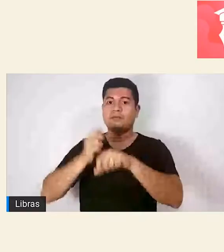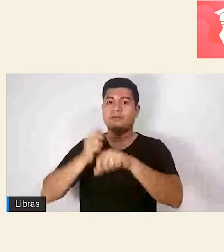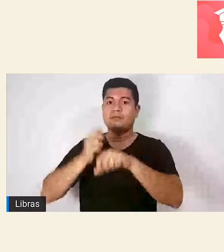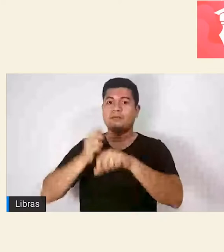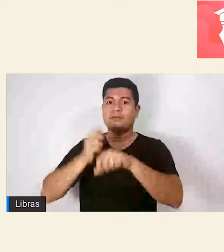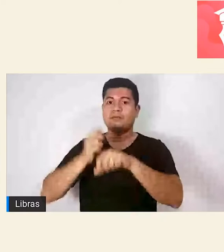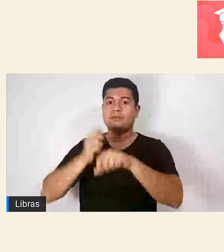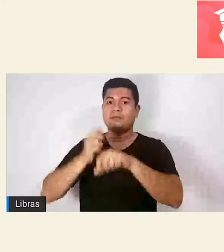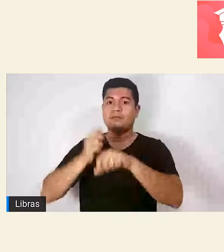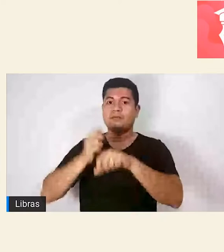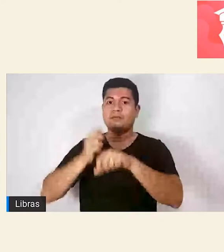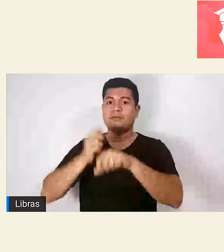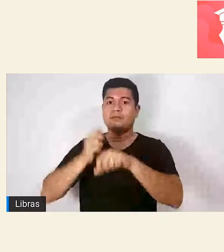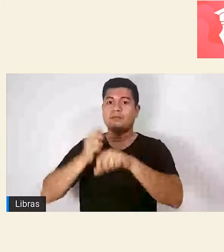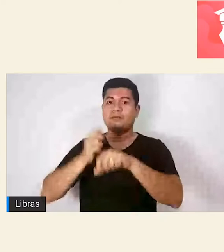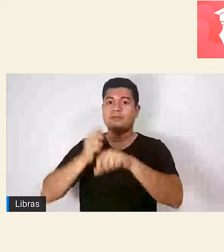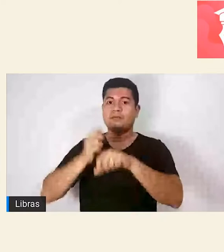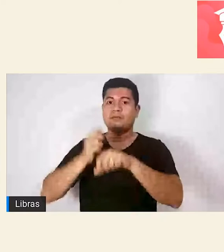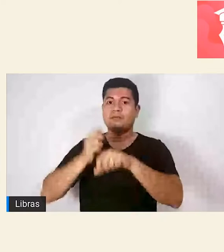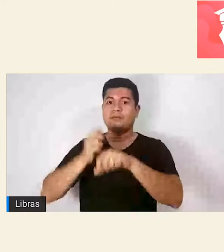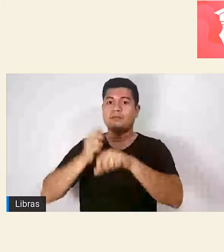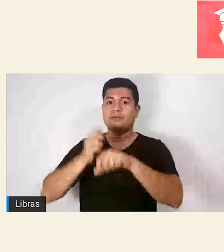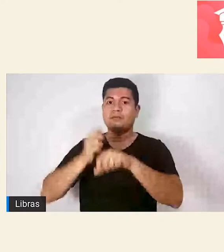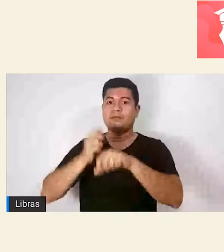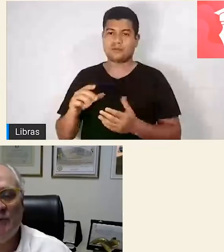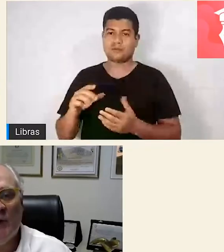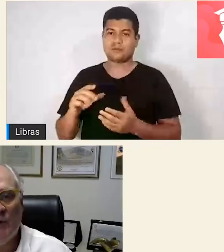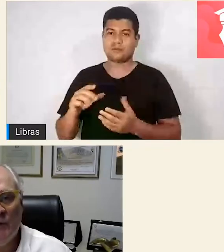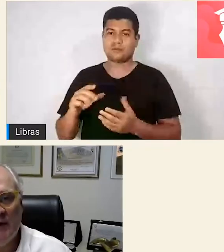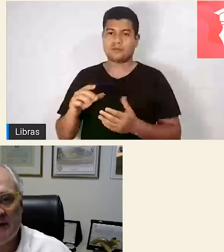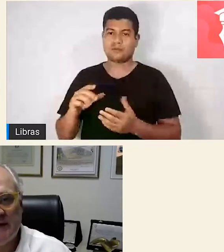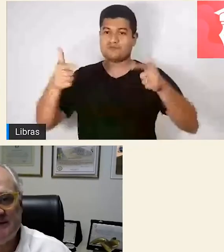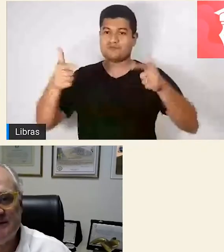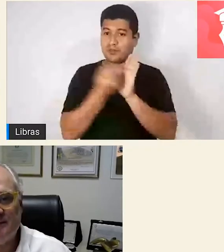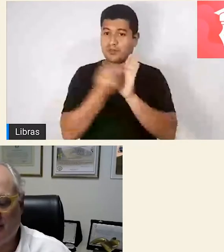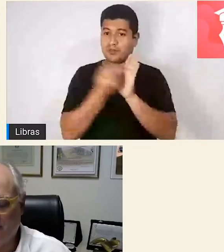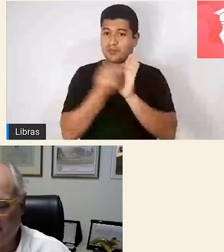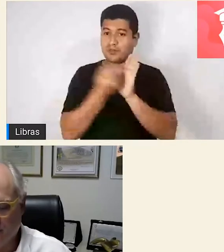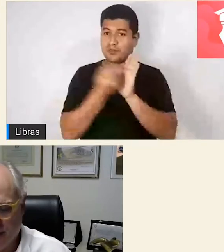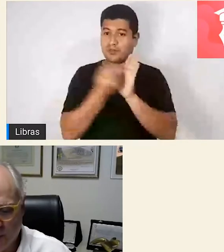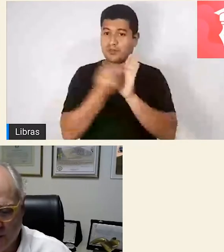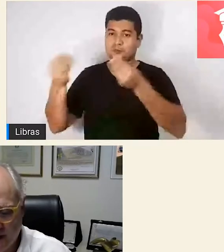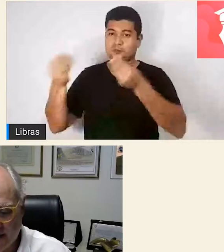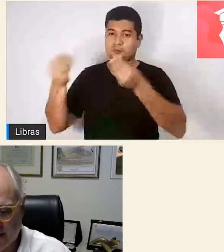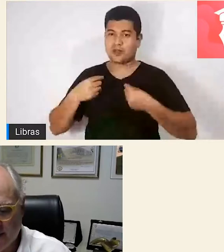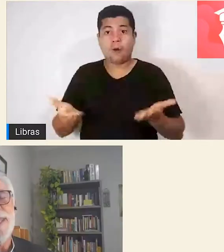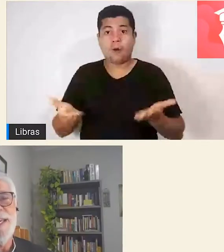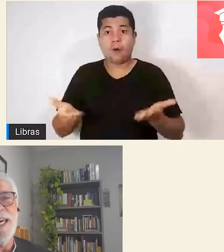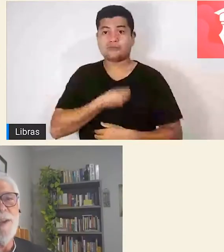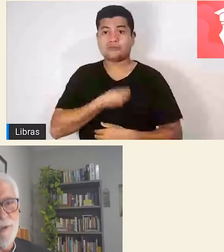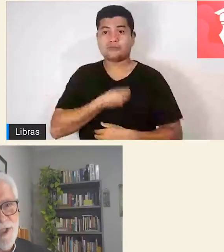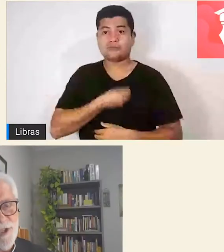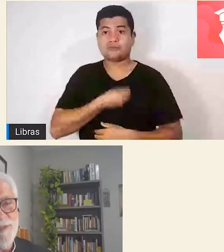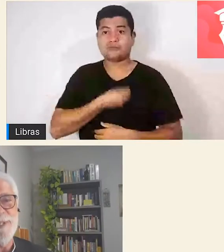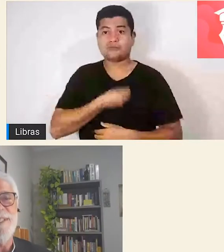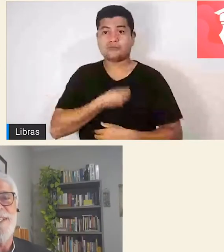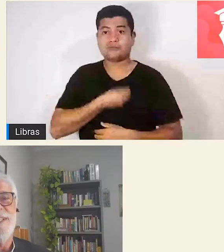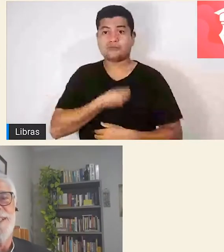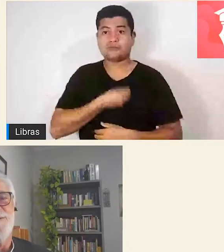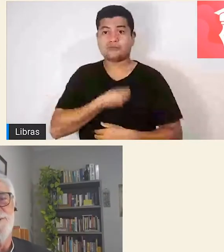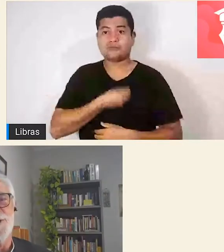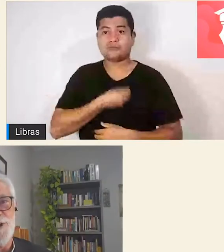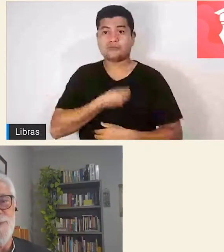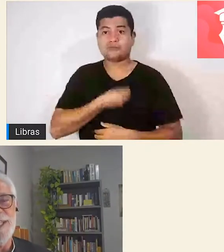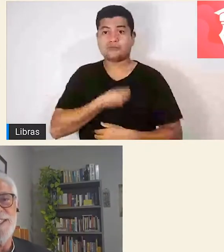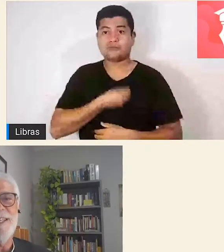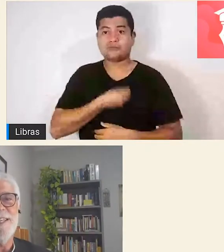O desenvolvimento dos autistas nos tempos atuais foi o tema de um bate-papo com especialistas transmitido ao vivo